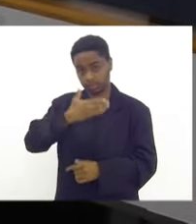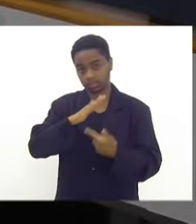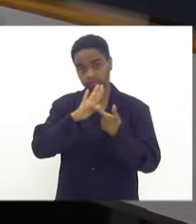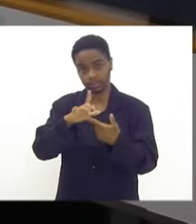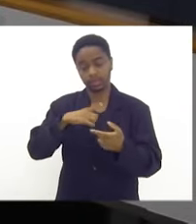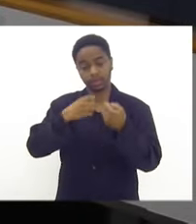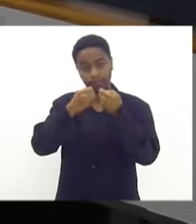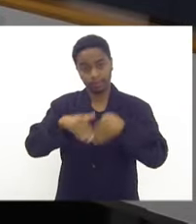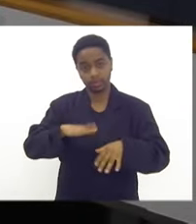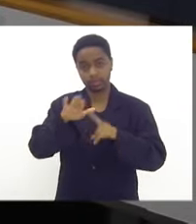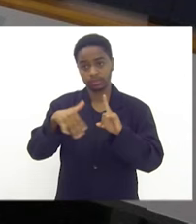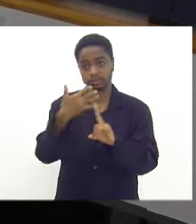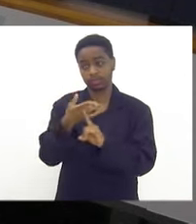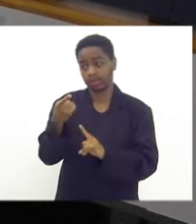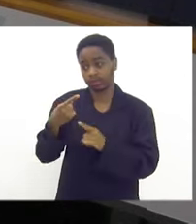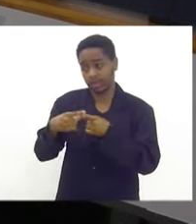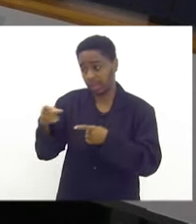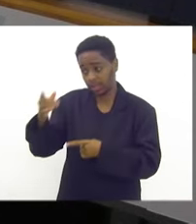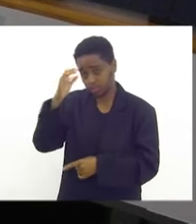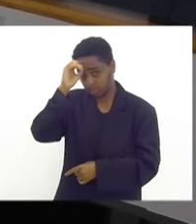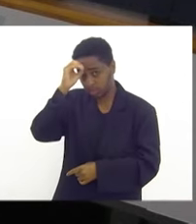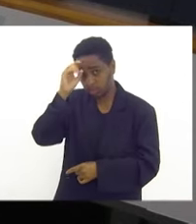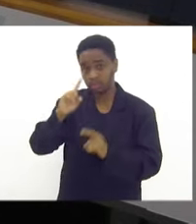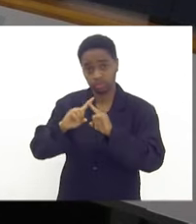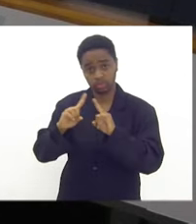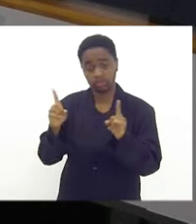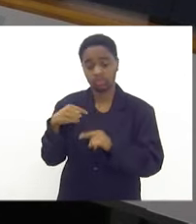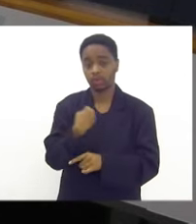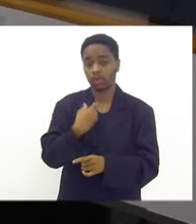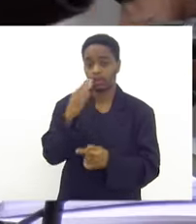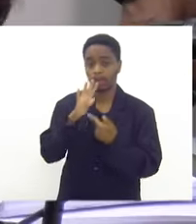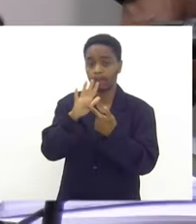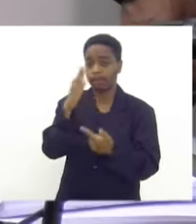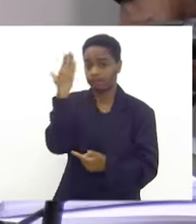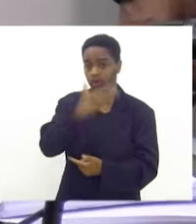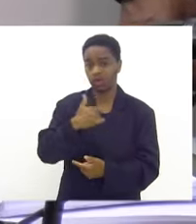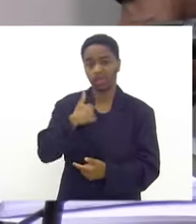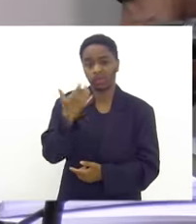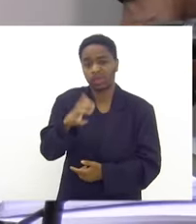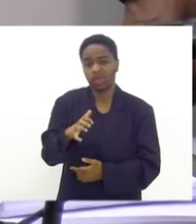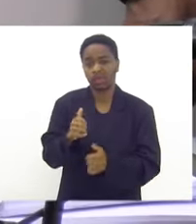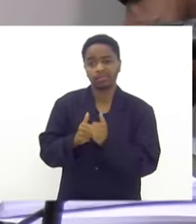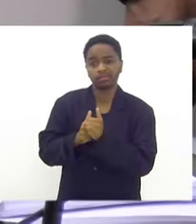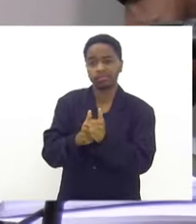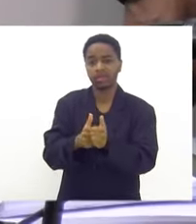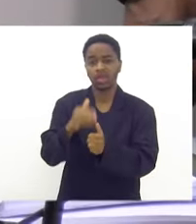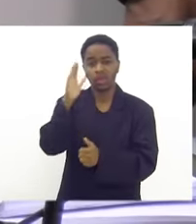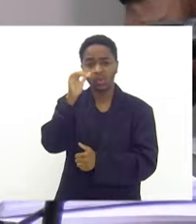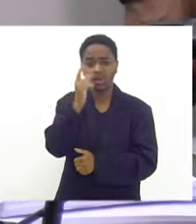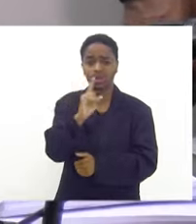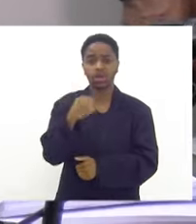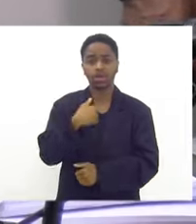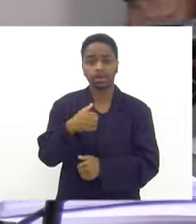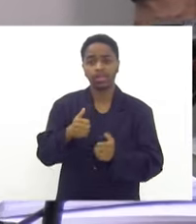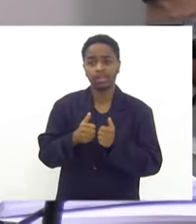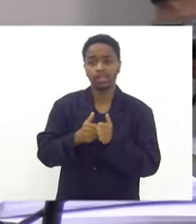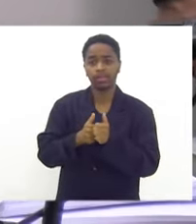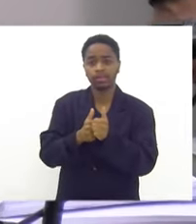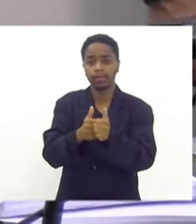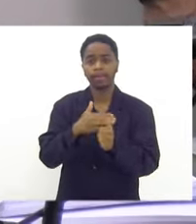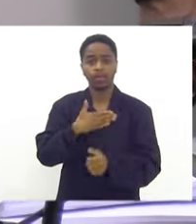ambiental porque ele não tem conhecimento nós vamos comprovar eu não quero levar um curioso eu vou levar até meu amigo M que gosto dele mas eu quero levar um